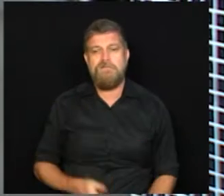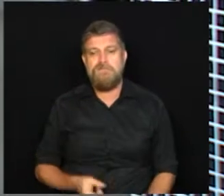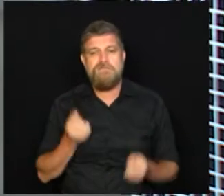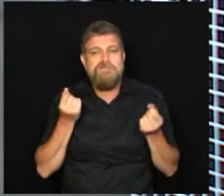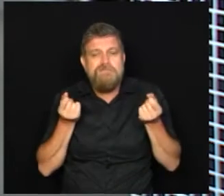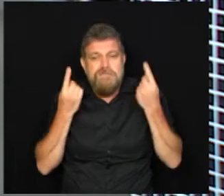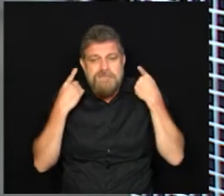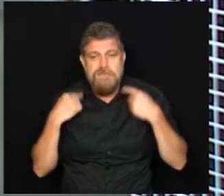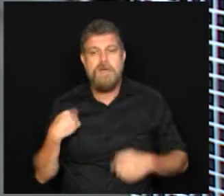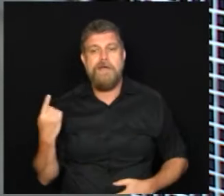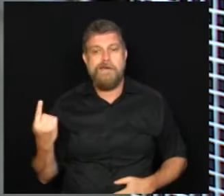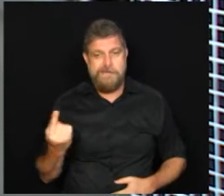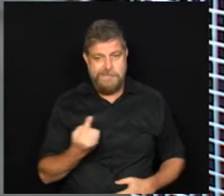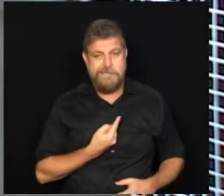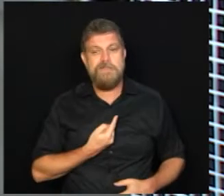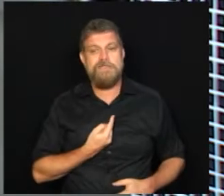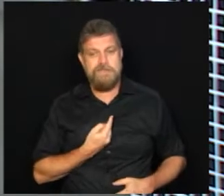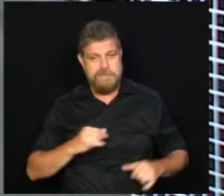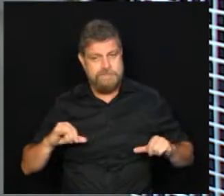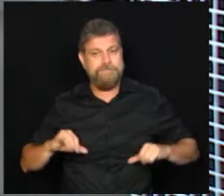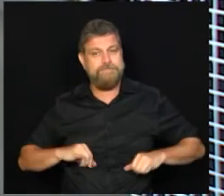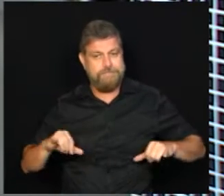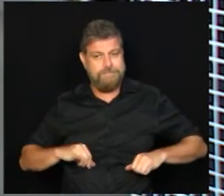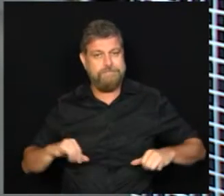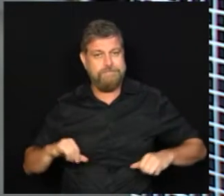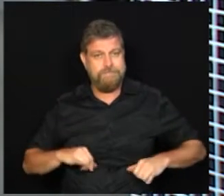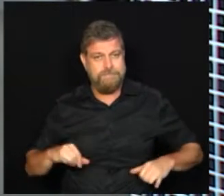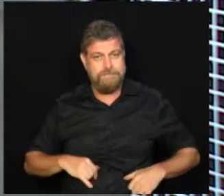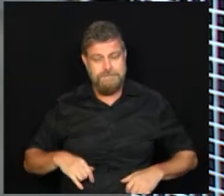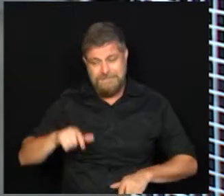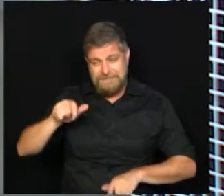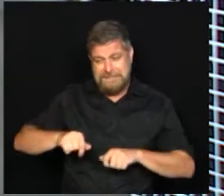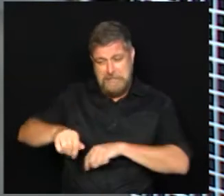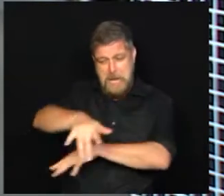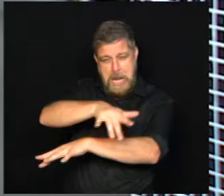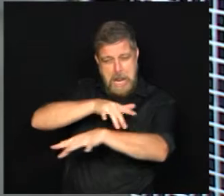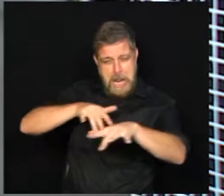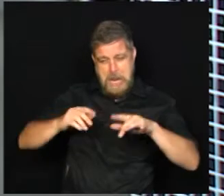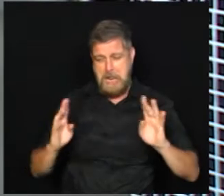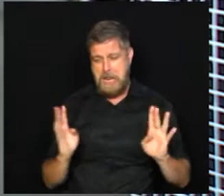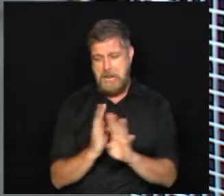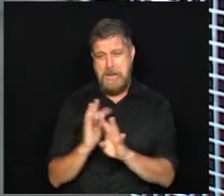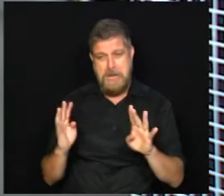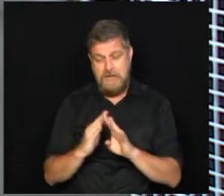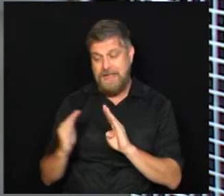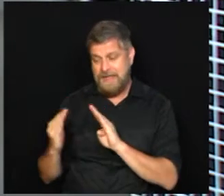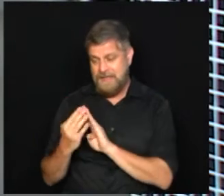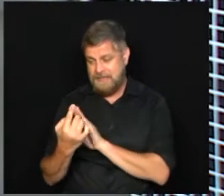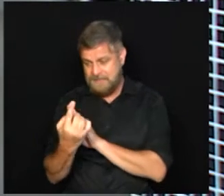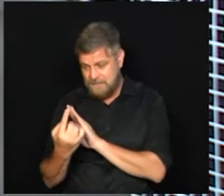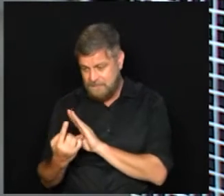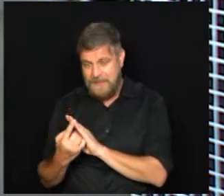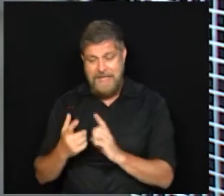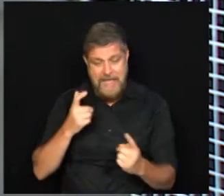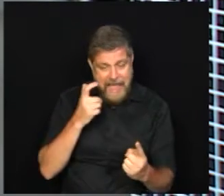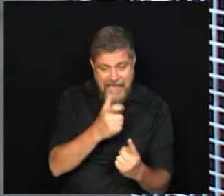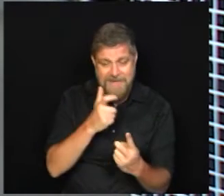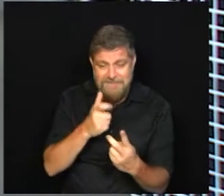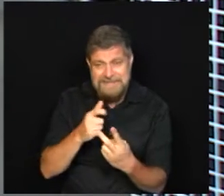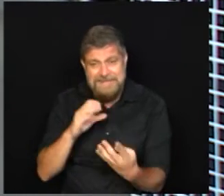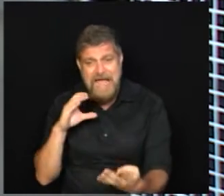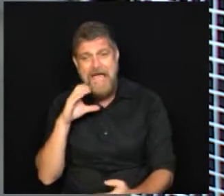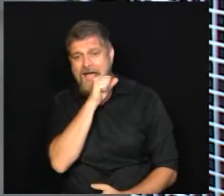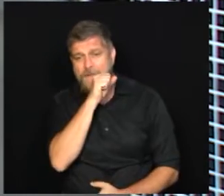e acaba a gente pagando por todos esses aí então se as pessoas não algo ver Alice as pessoas não saem de casa e se vacinaram mais